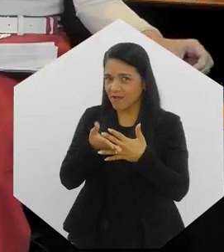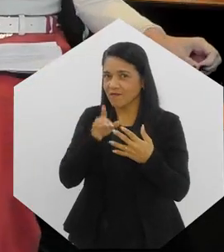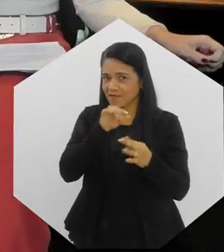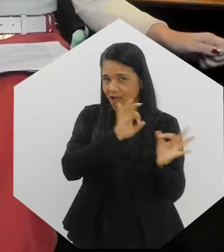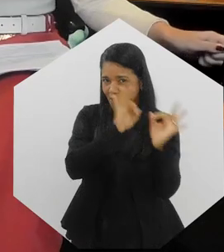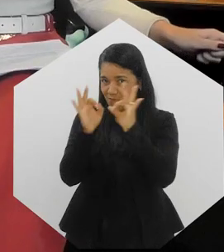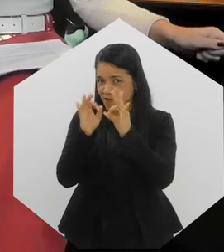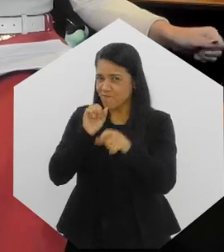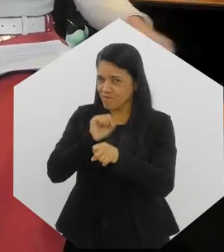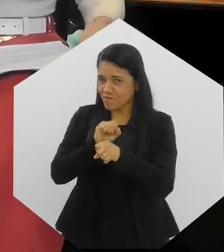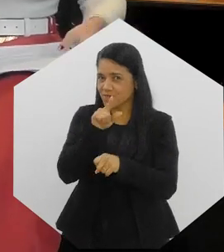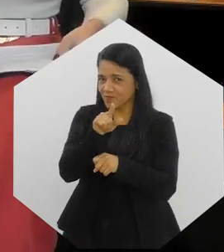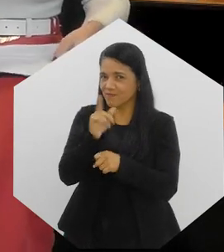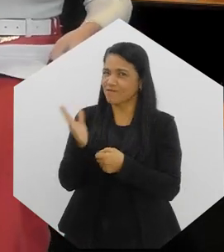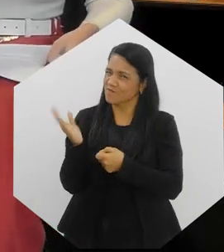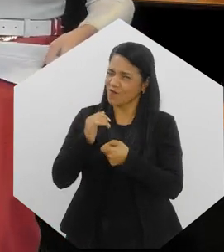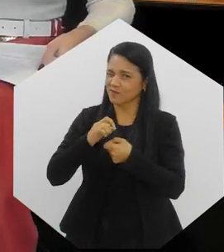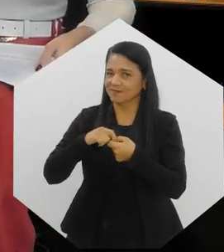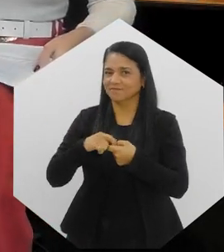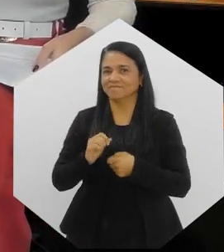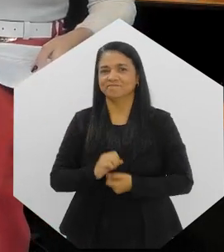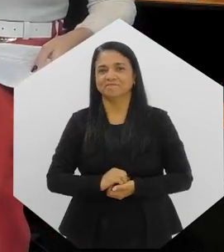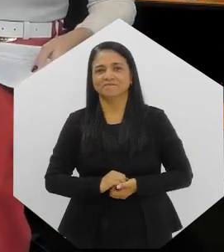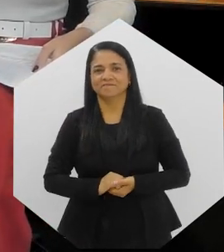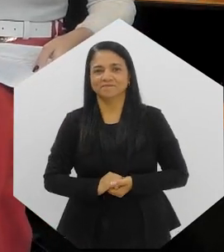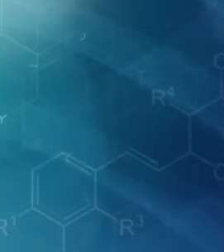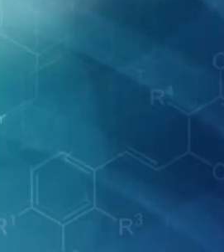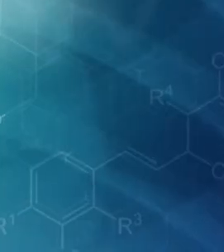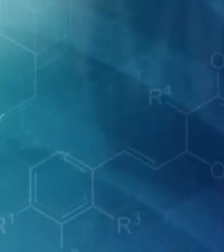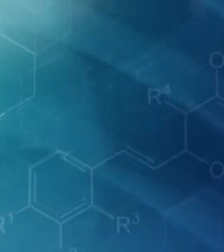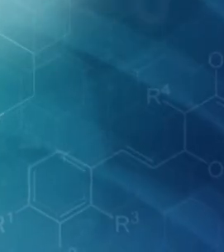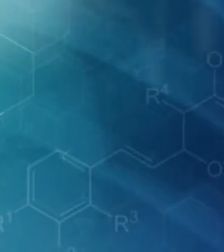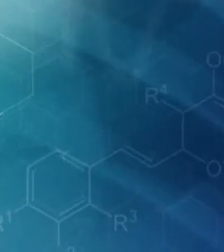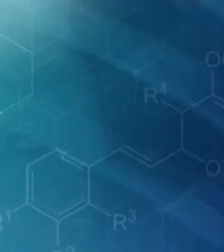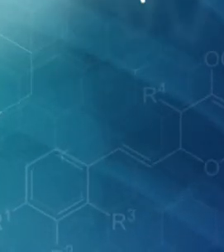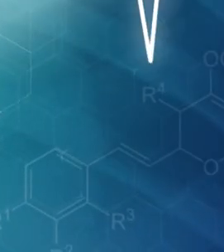está acompanhando a gente, não sai daí não. A gente volta já já.